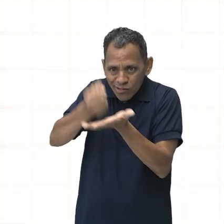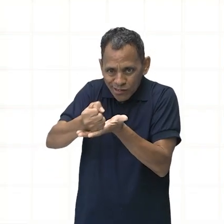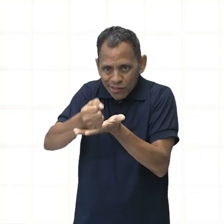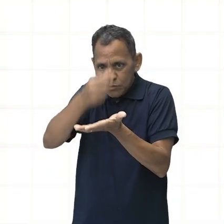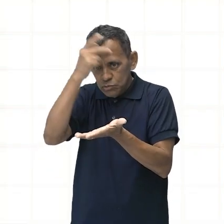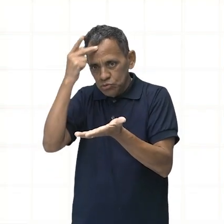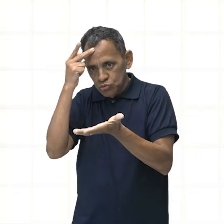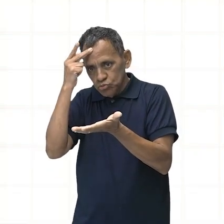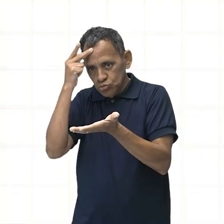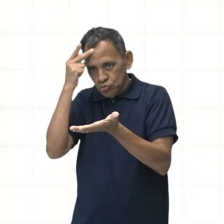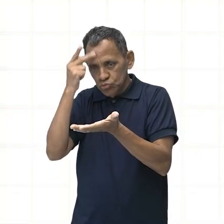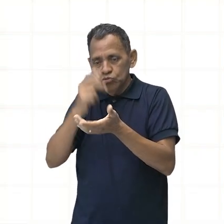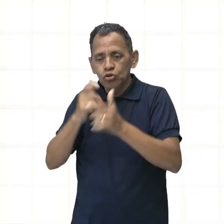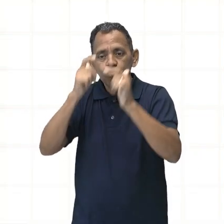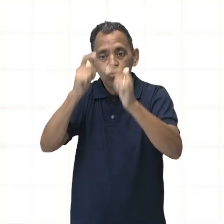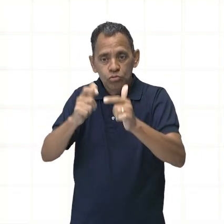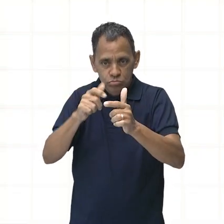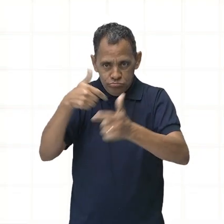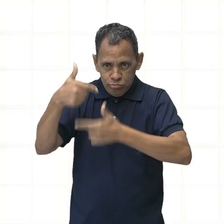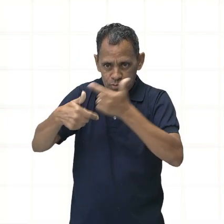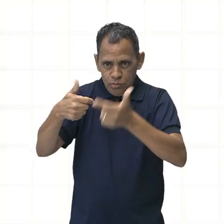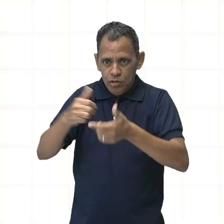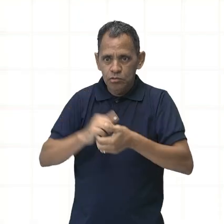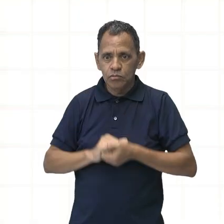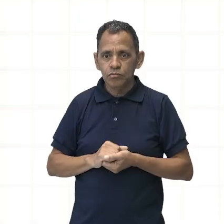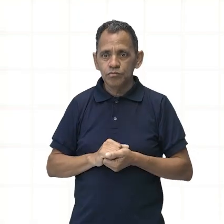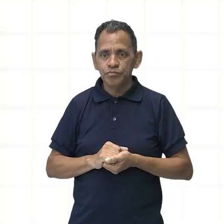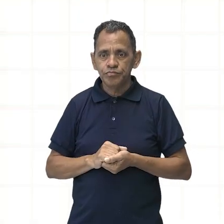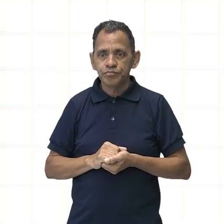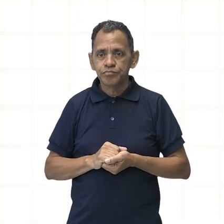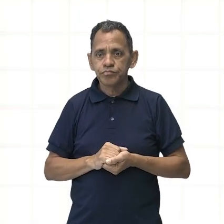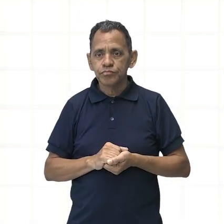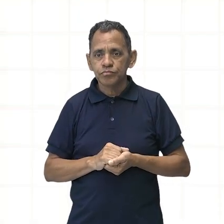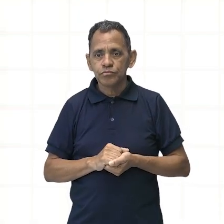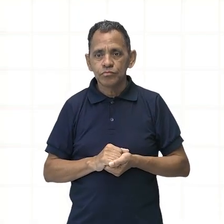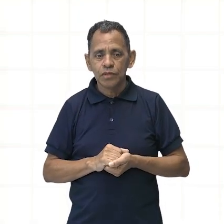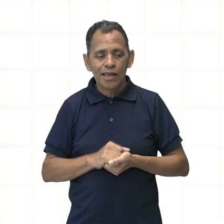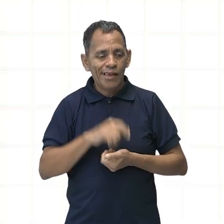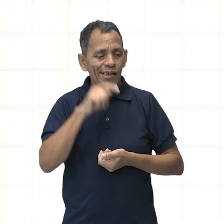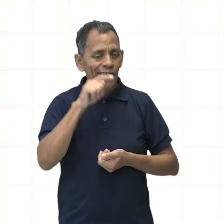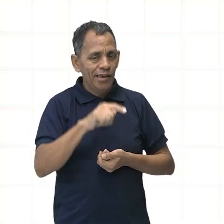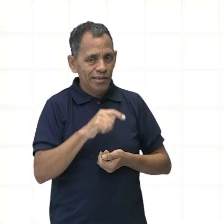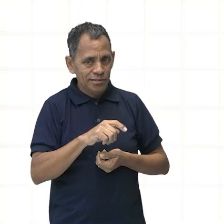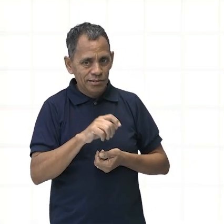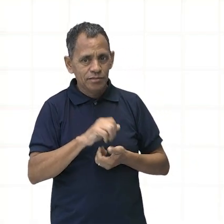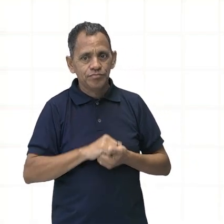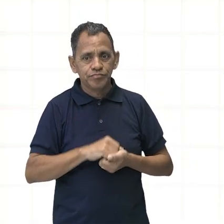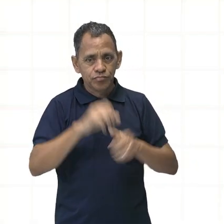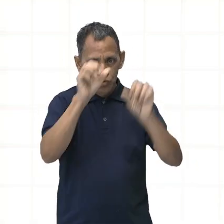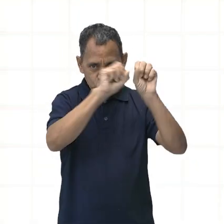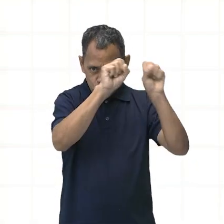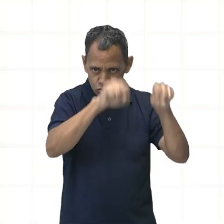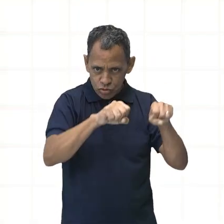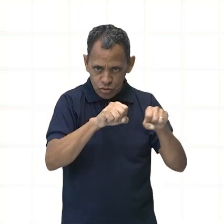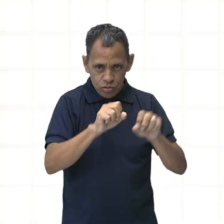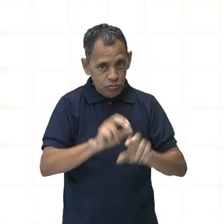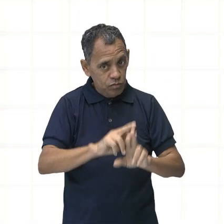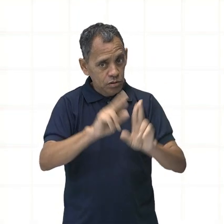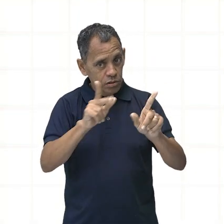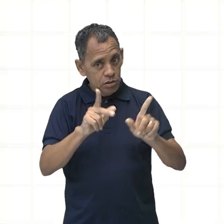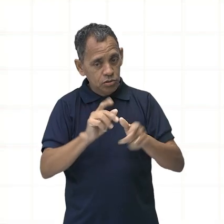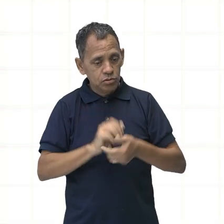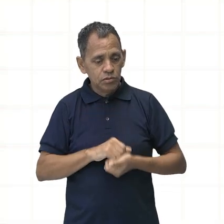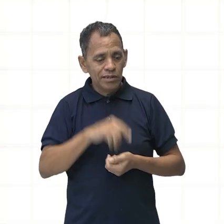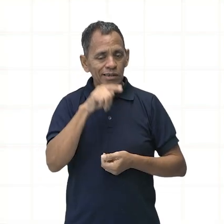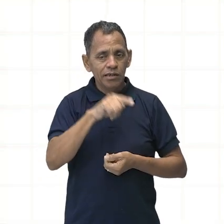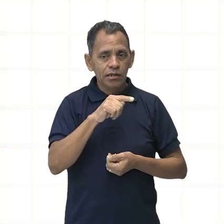desemprego conjuntural, mas nós temos também o desemprego estrutural. E aqui é um pouco diferente, certo?